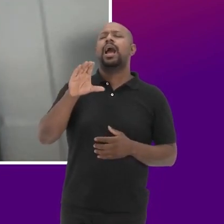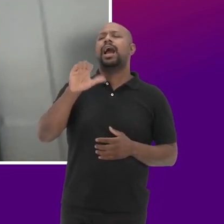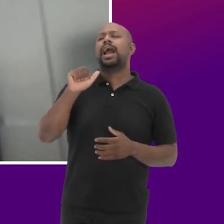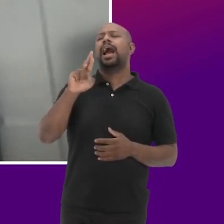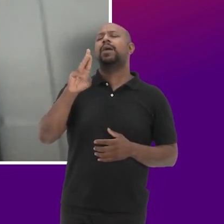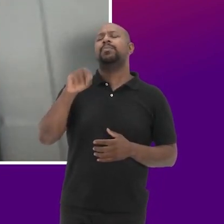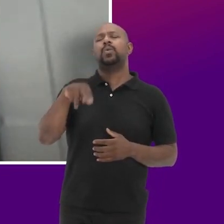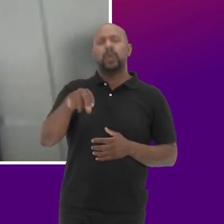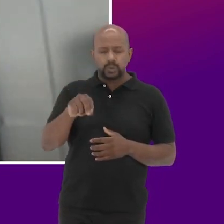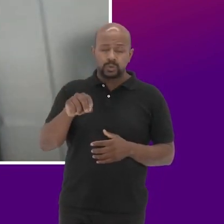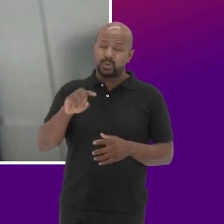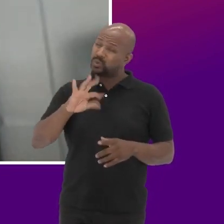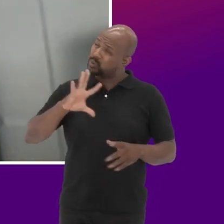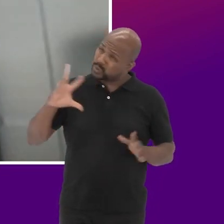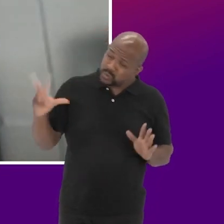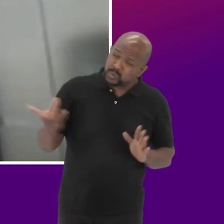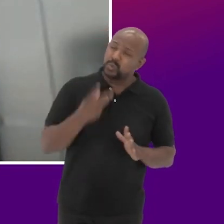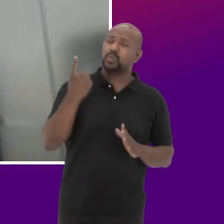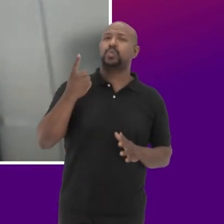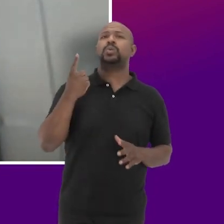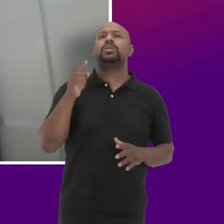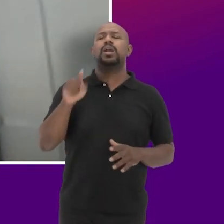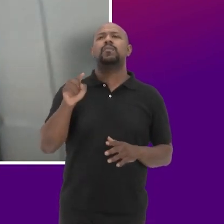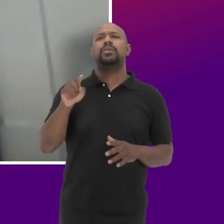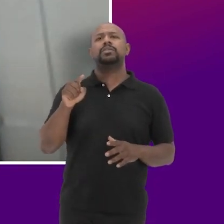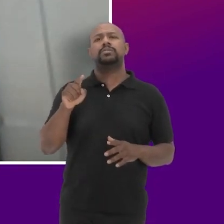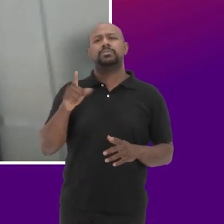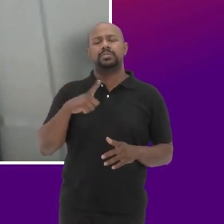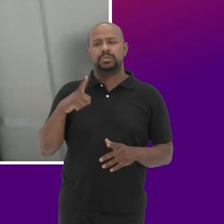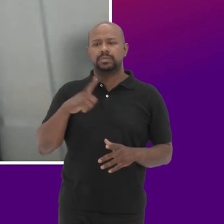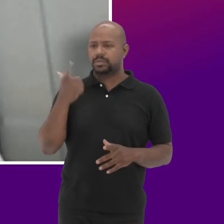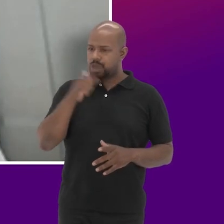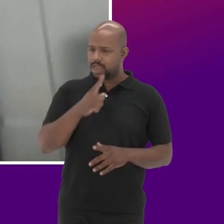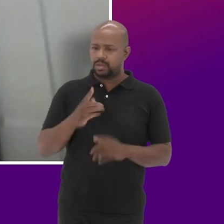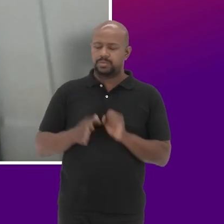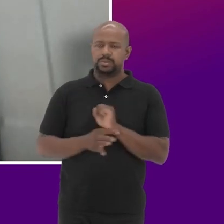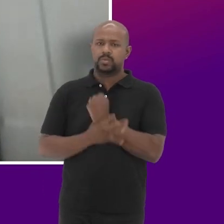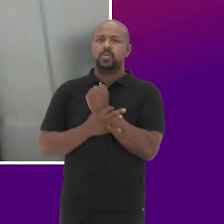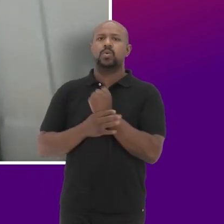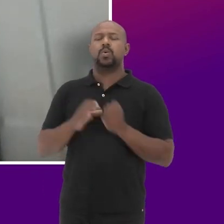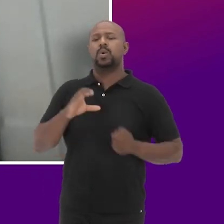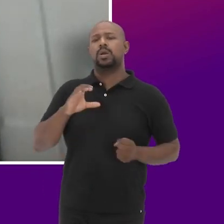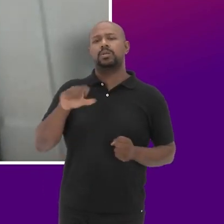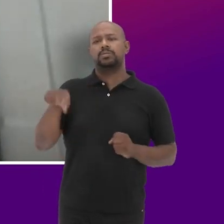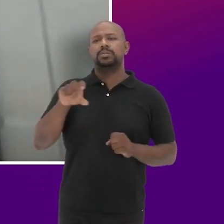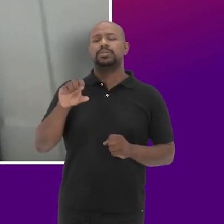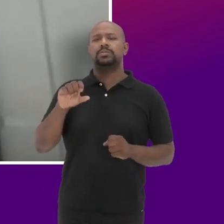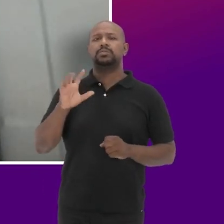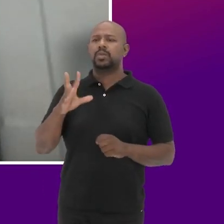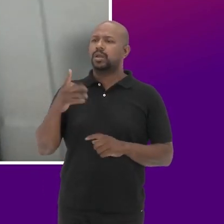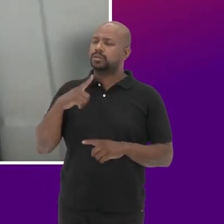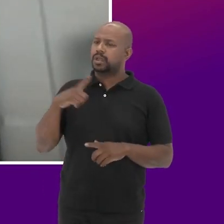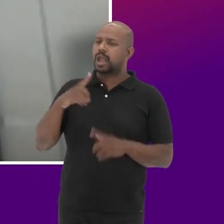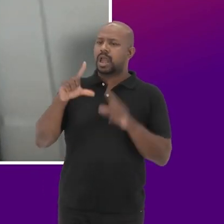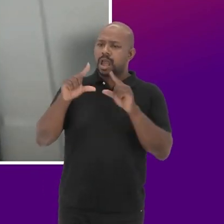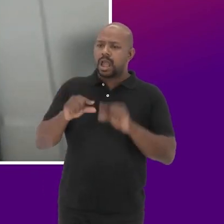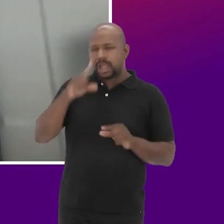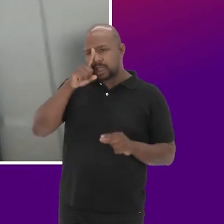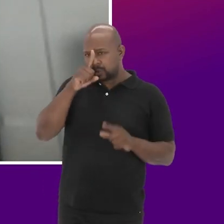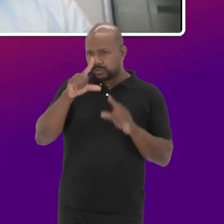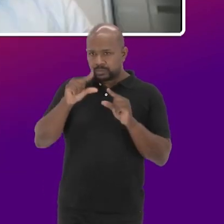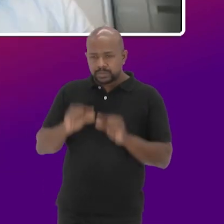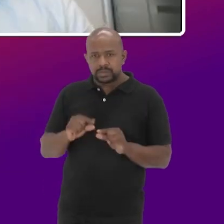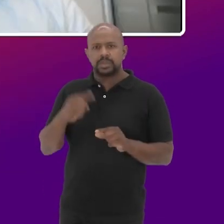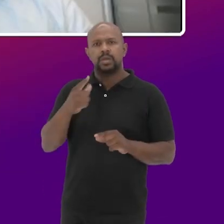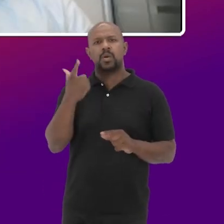tudo a partir do momento que eu, através de uma cobertura securitária, através da mitigação de risco, como bem mencionou o